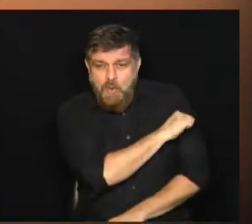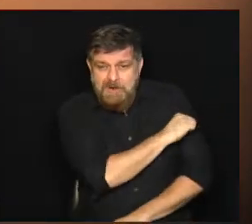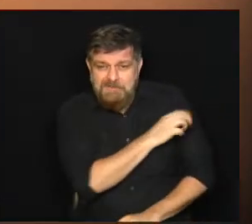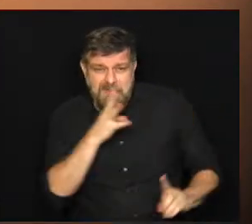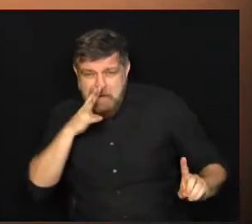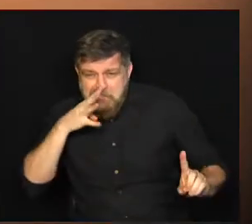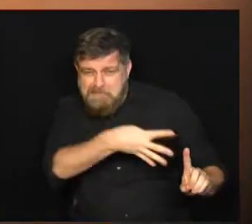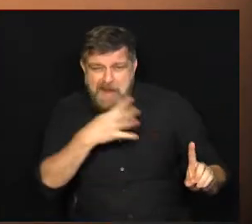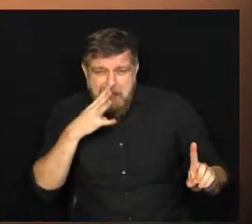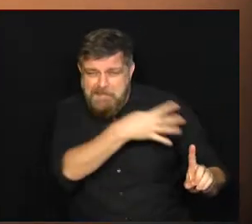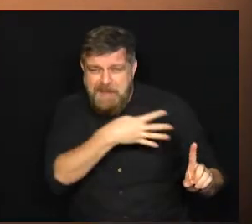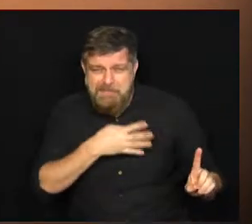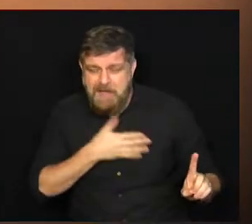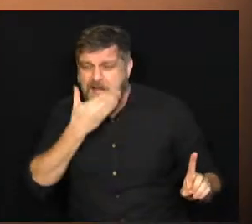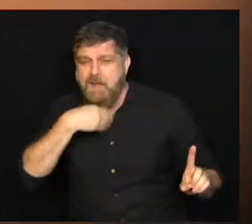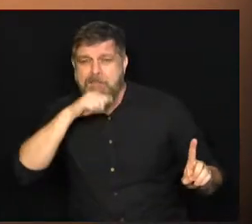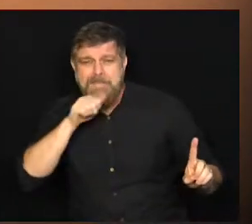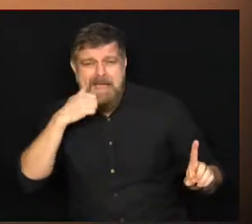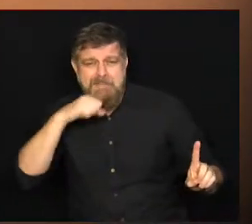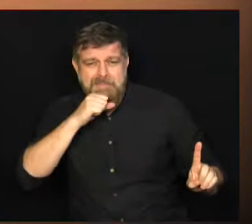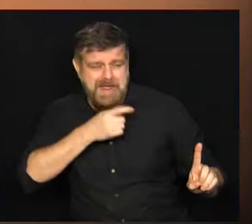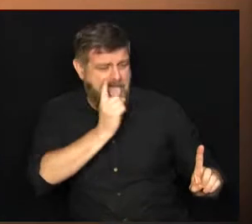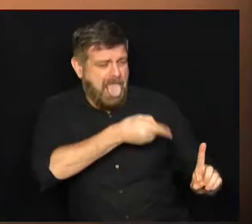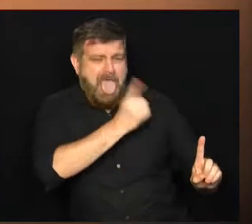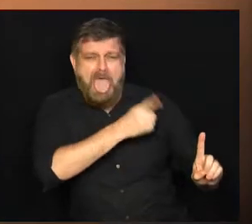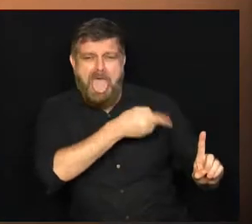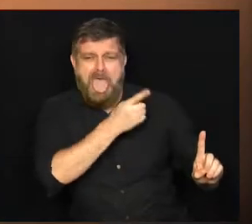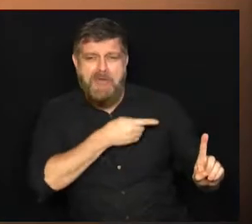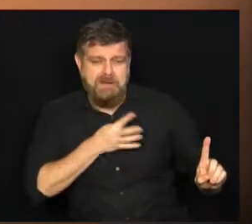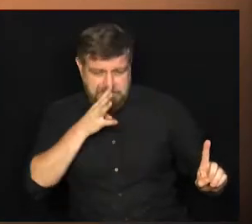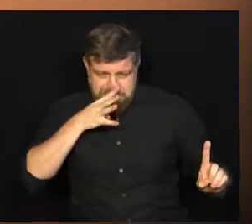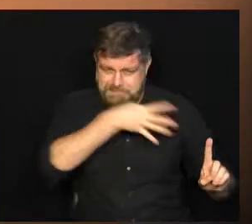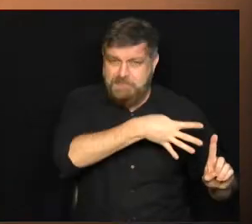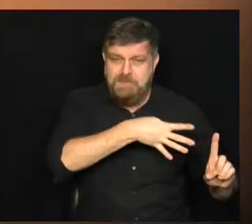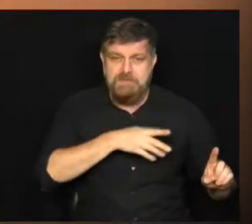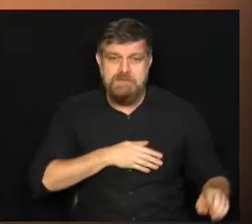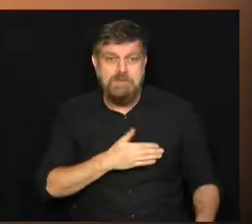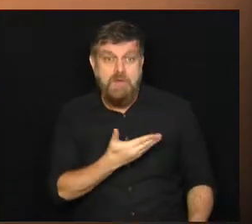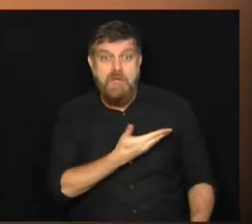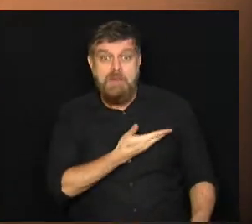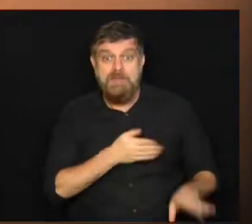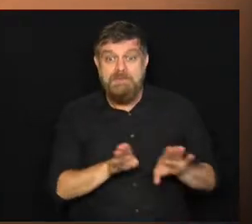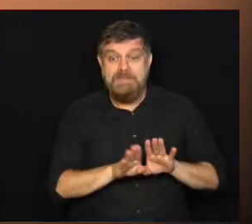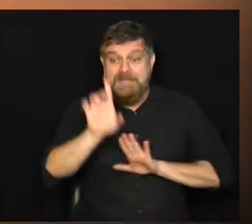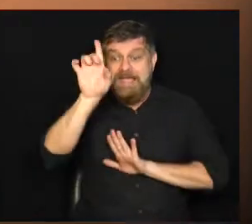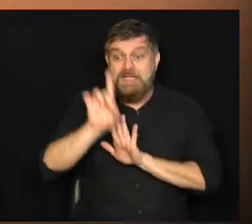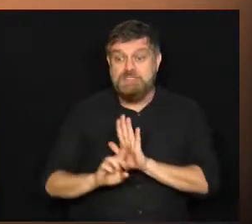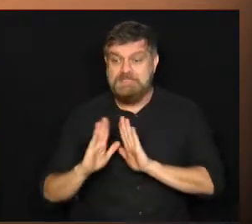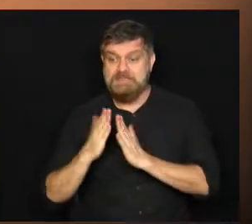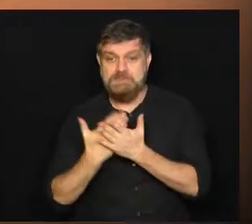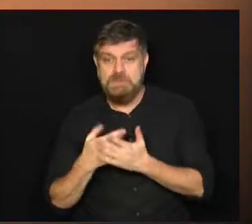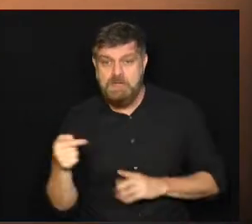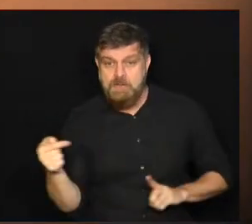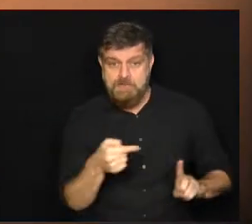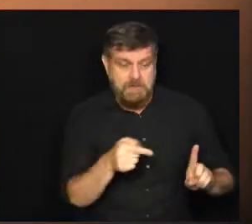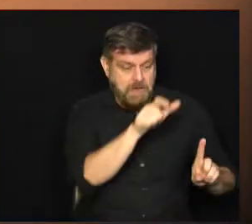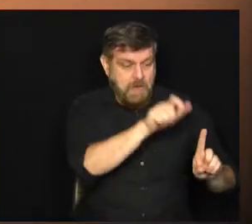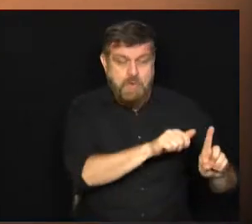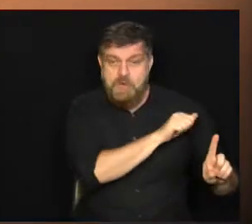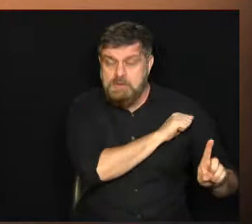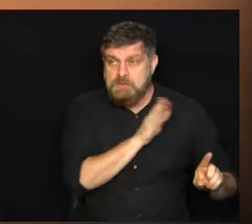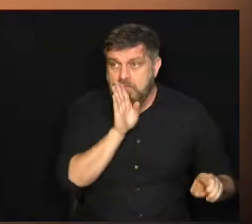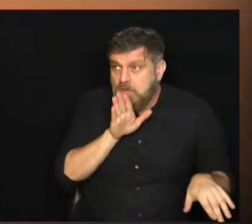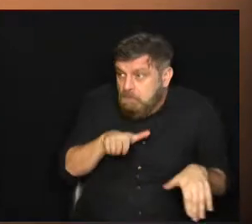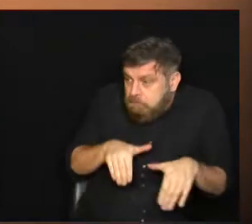atacado pelos pais, pelos colegas e até pela direção da escola. Como se isso não fosse bastante,